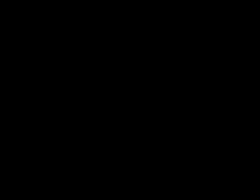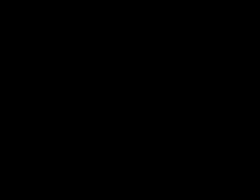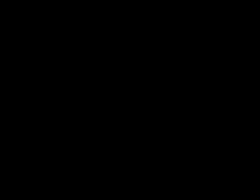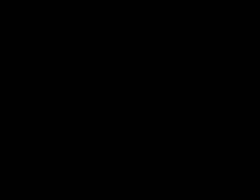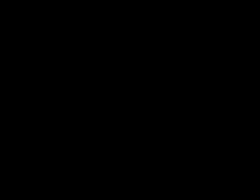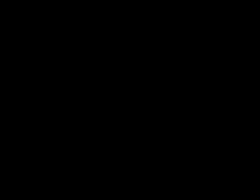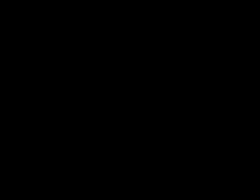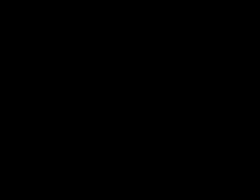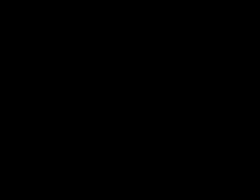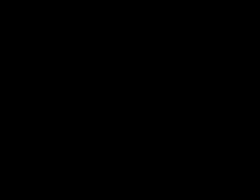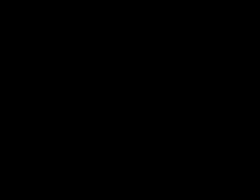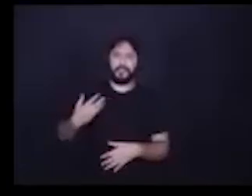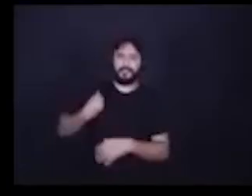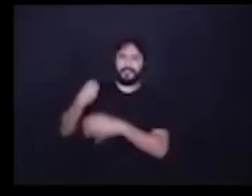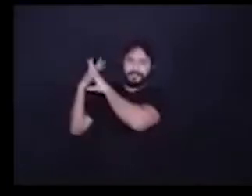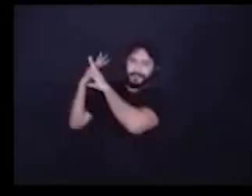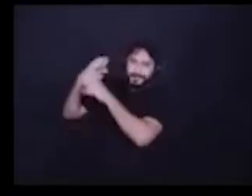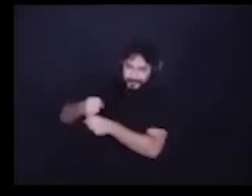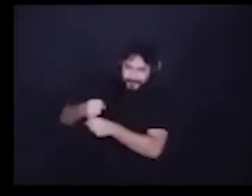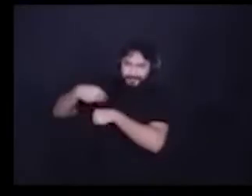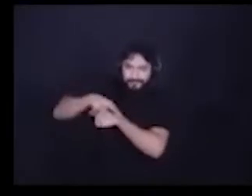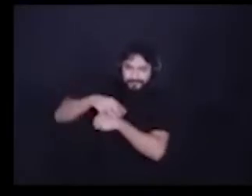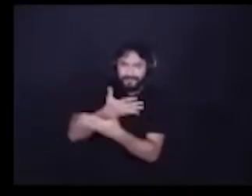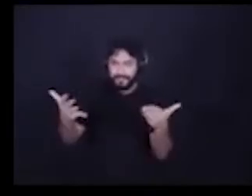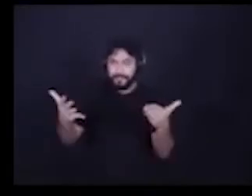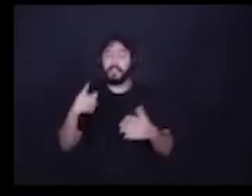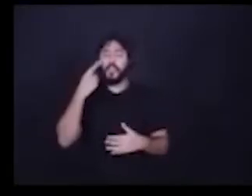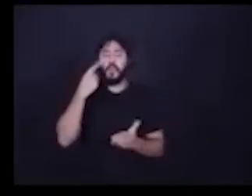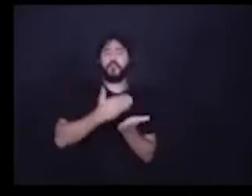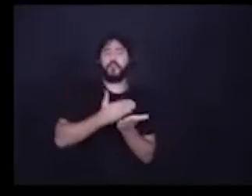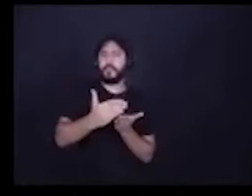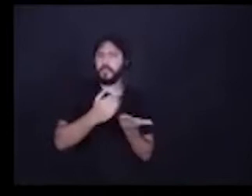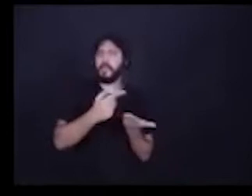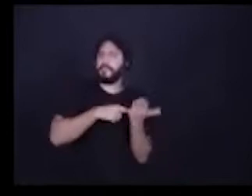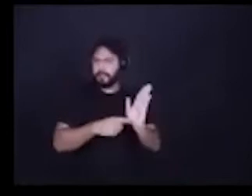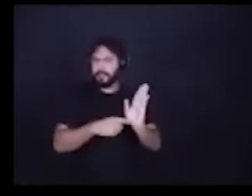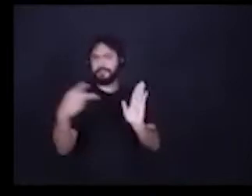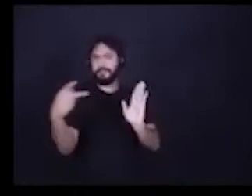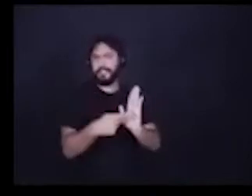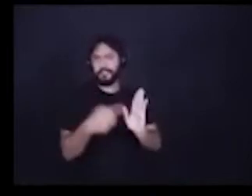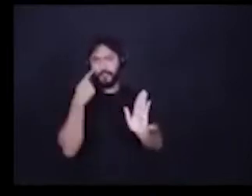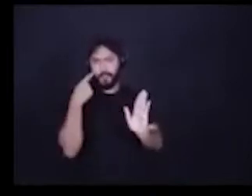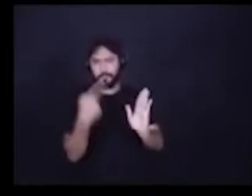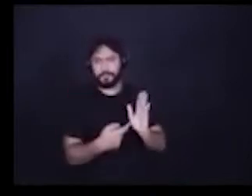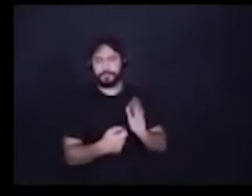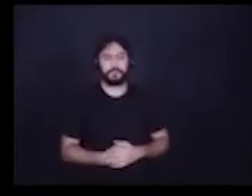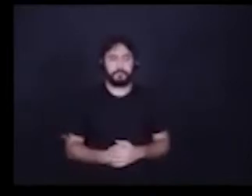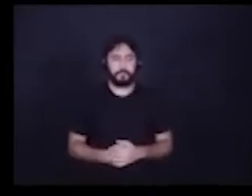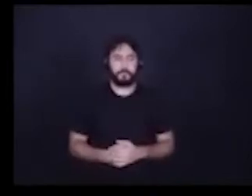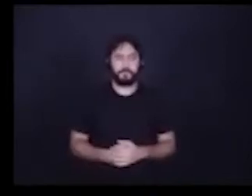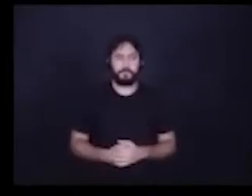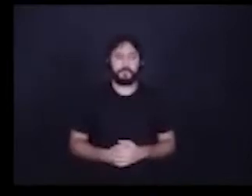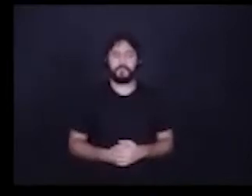trajetória, dos meus interesses, eu já vou começar devidamente apresentando. E mais do